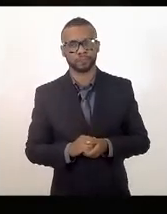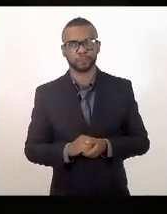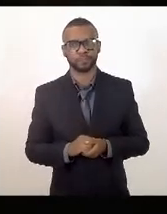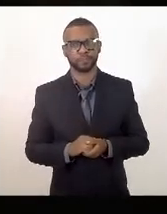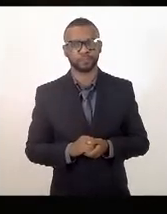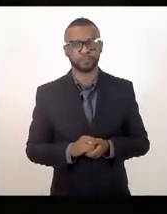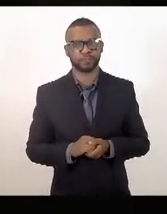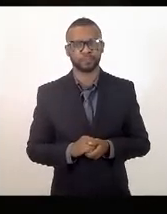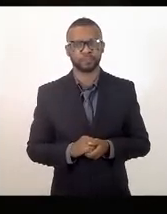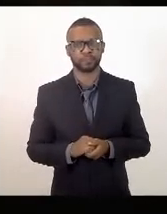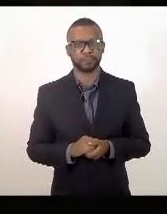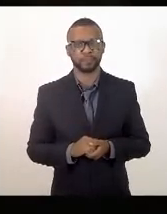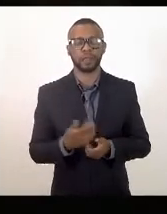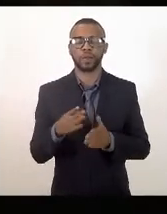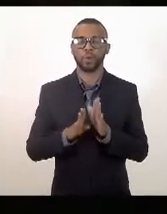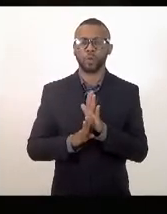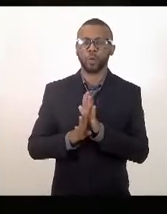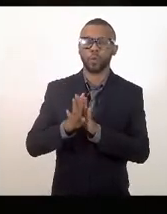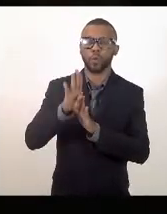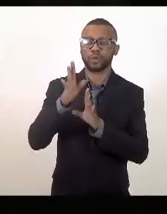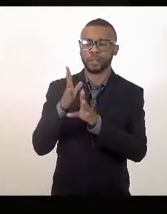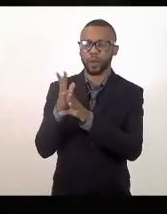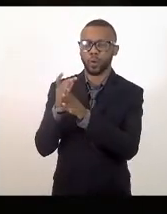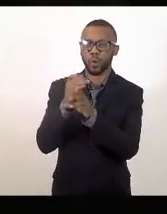passa de